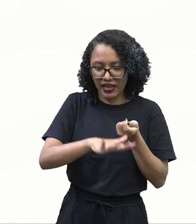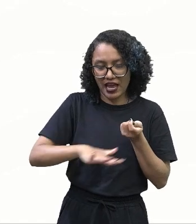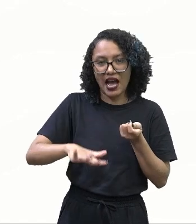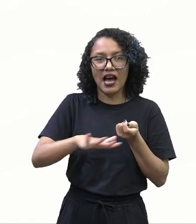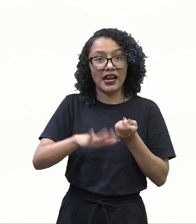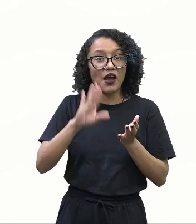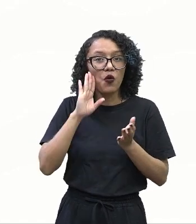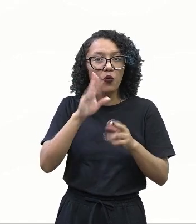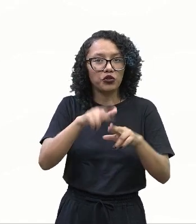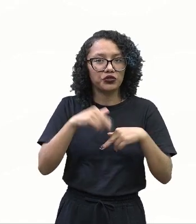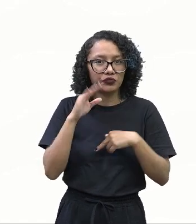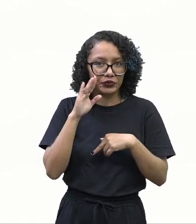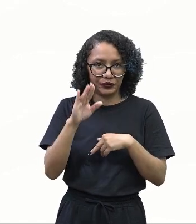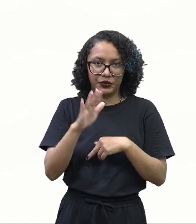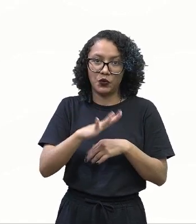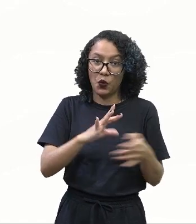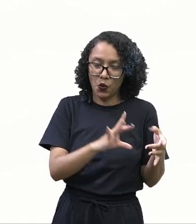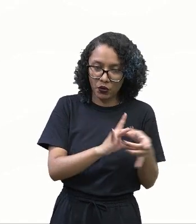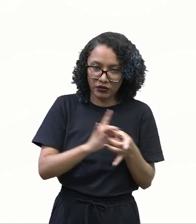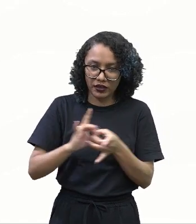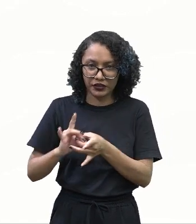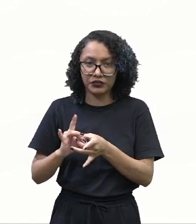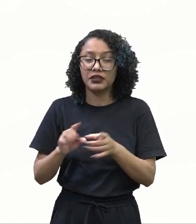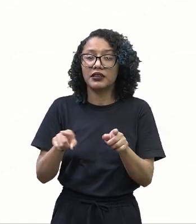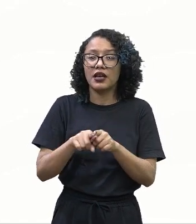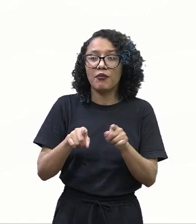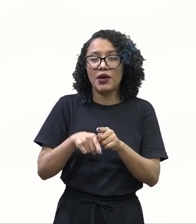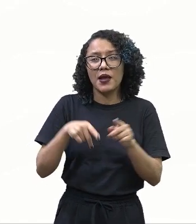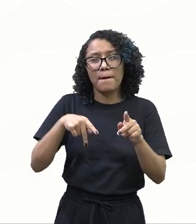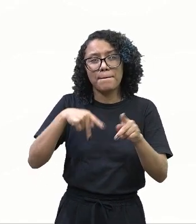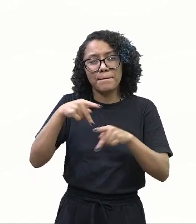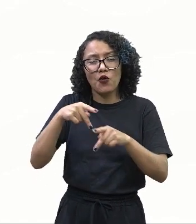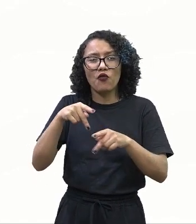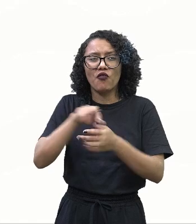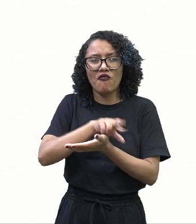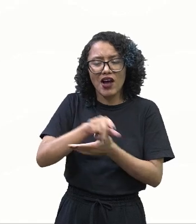revolta. Várias pessoas moravam naquela região, tinham vários camponeses morando ali.